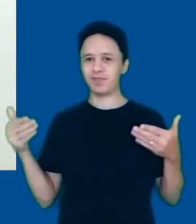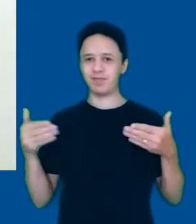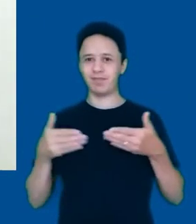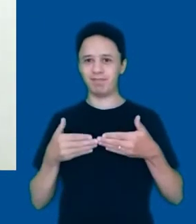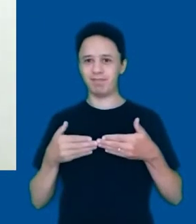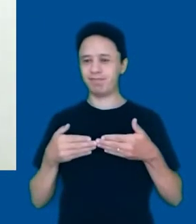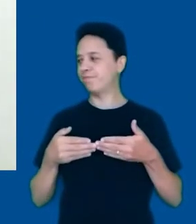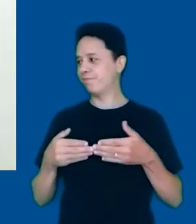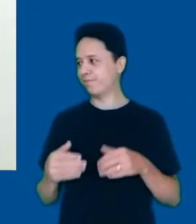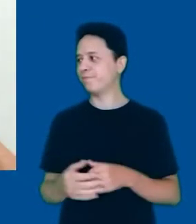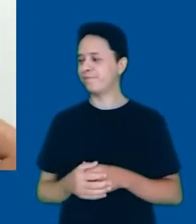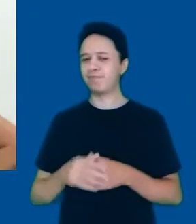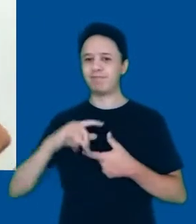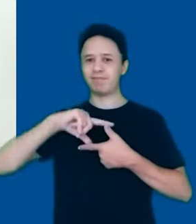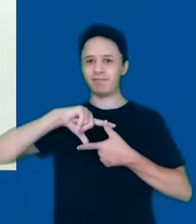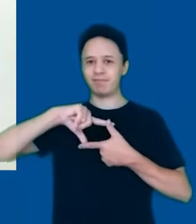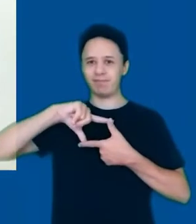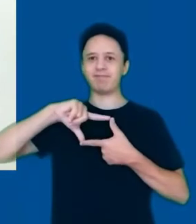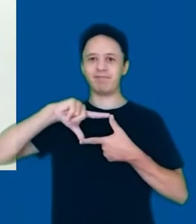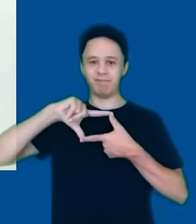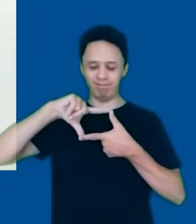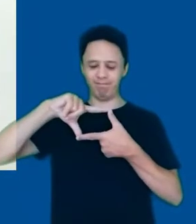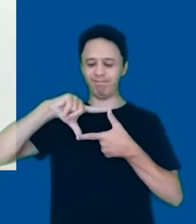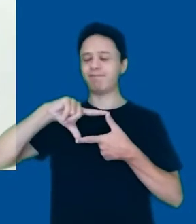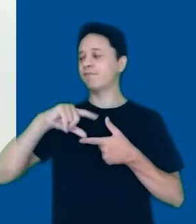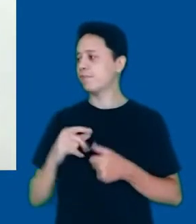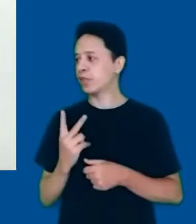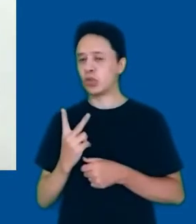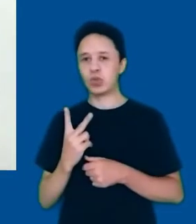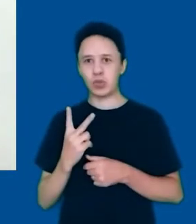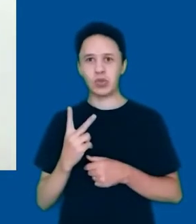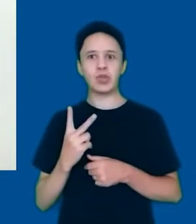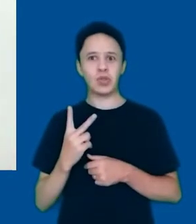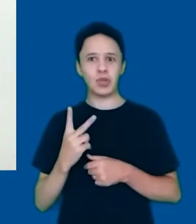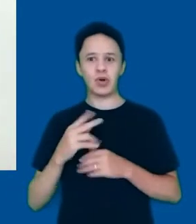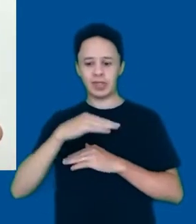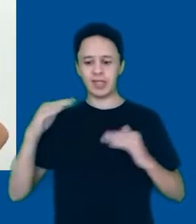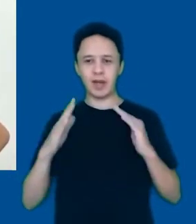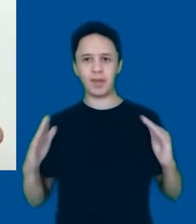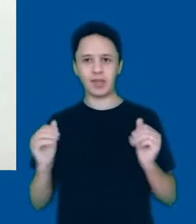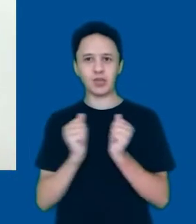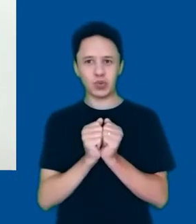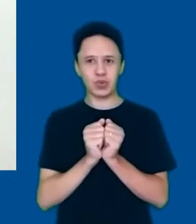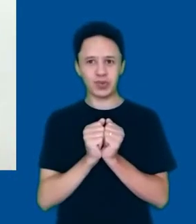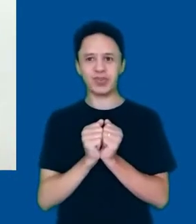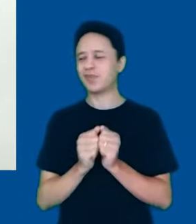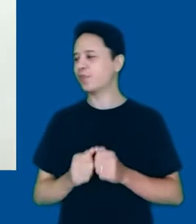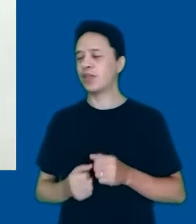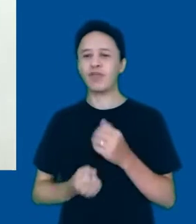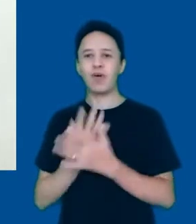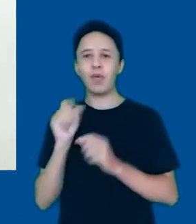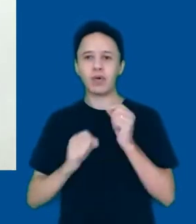aqui, ó. Tá vendo que agora eu tenho então os dois trapézios juntos? O que eles formaram quando eles se juntaram? Eles